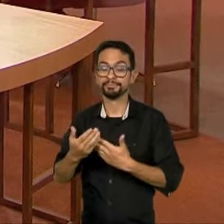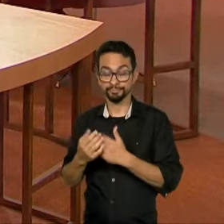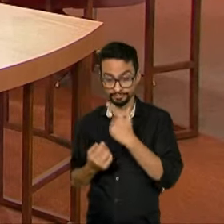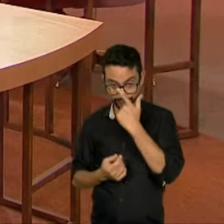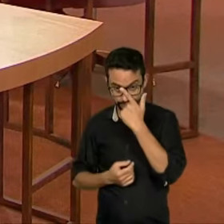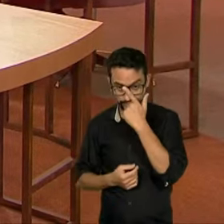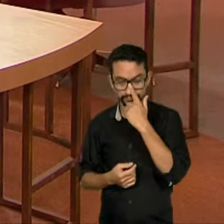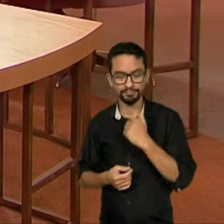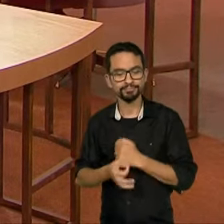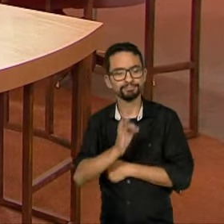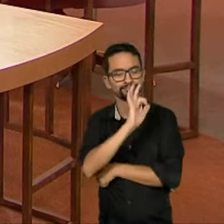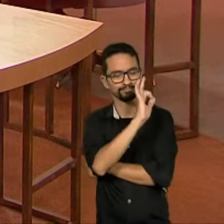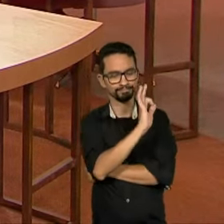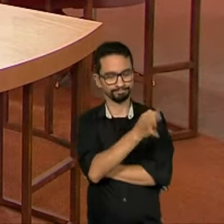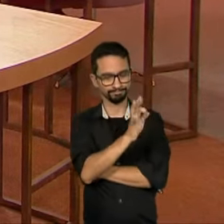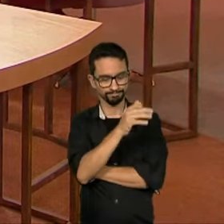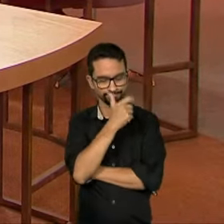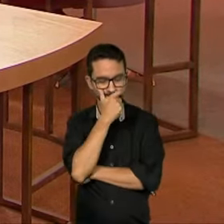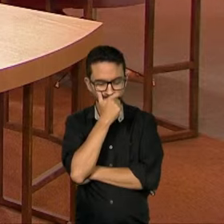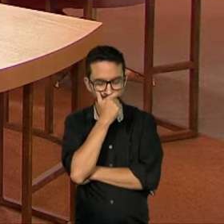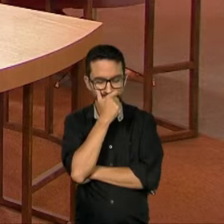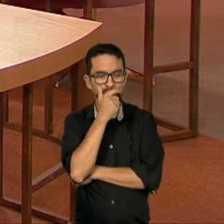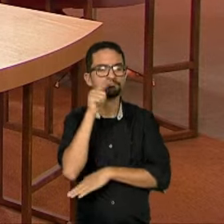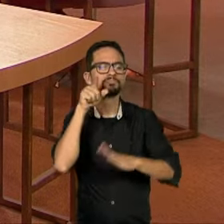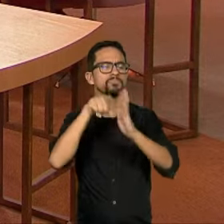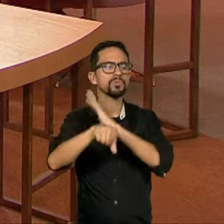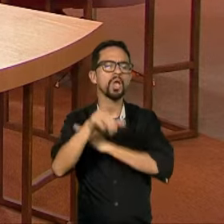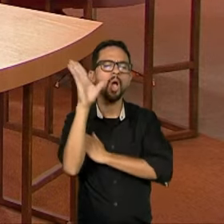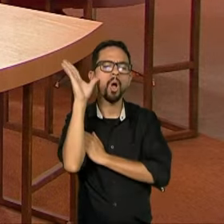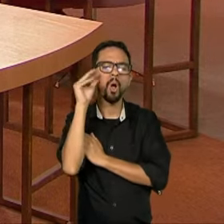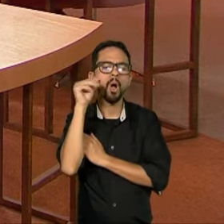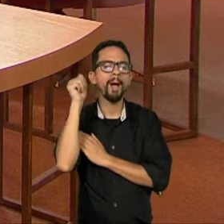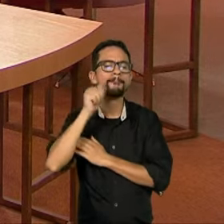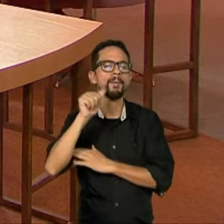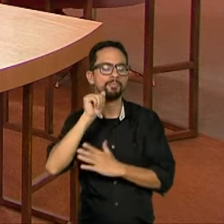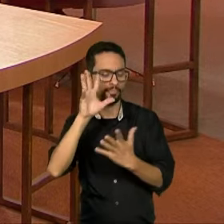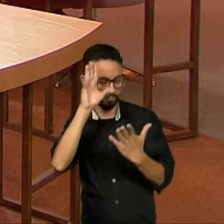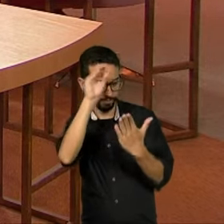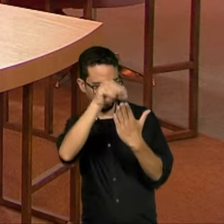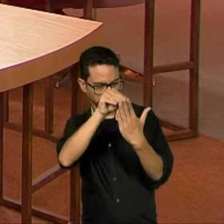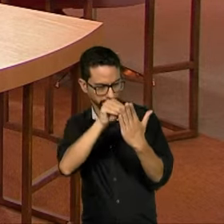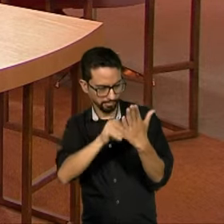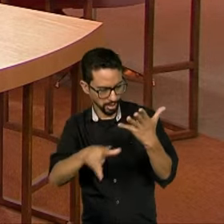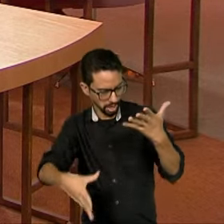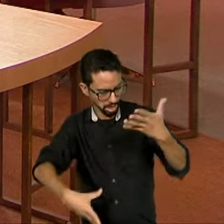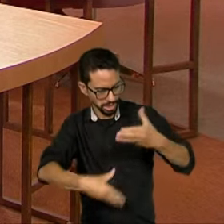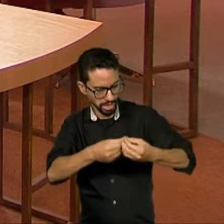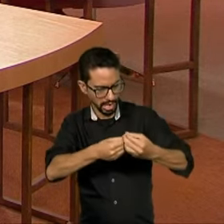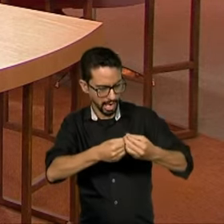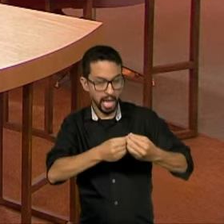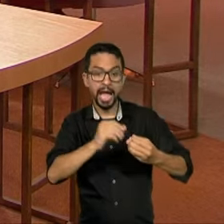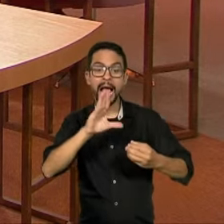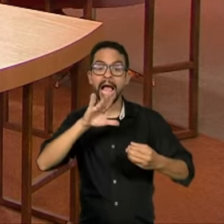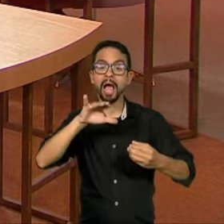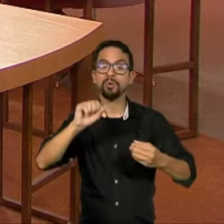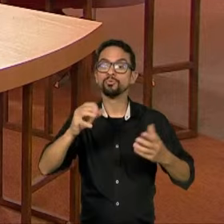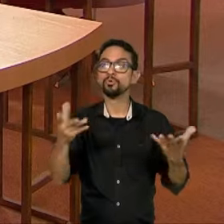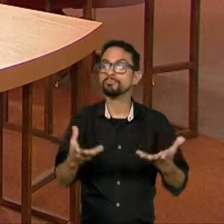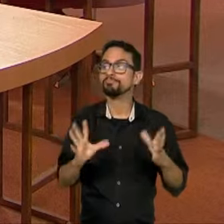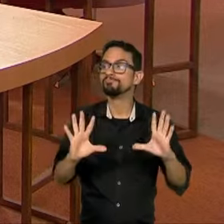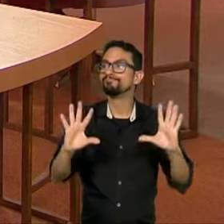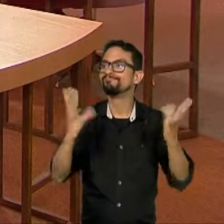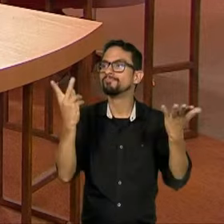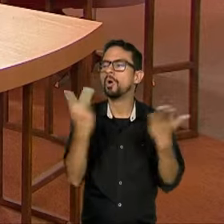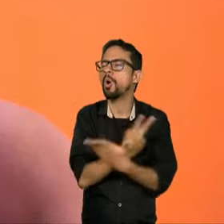livro se colocam enxergando esse caos da atualidade? Sabe que tem uma